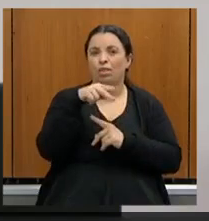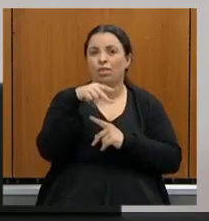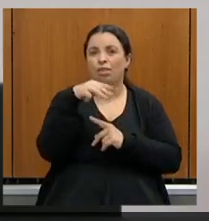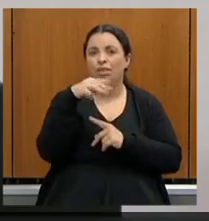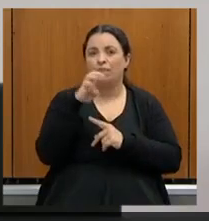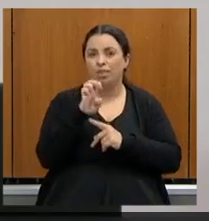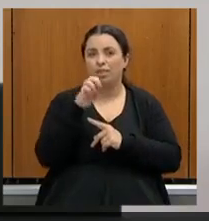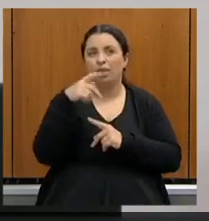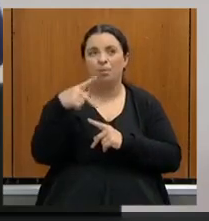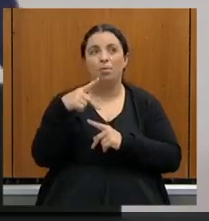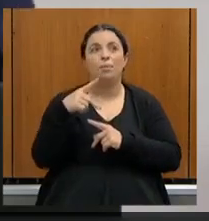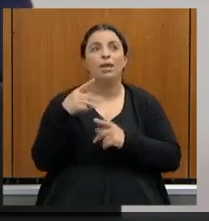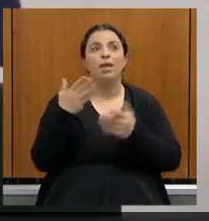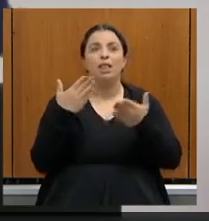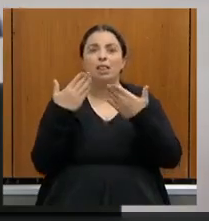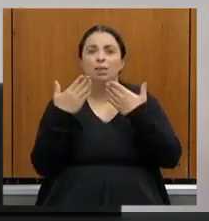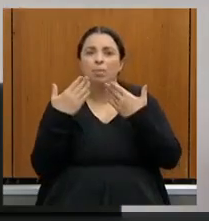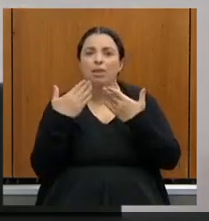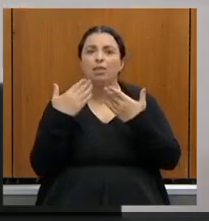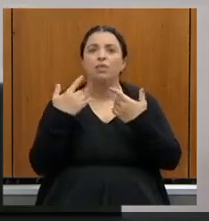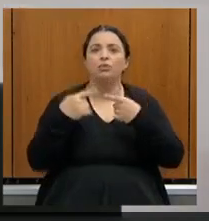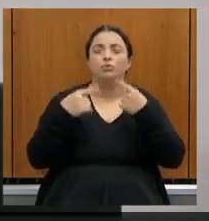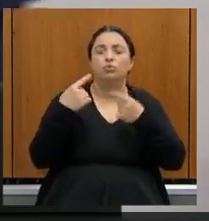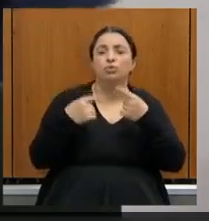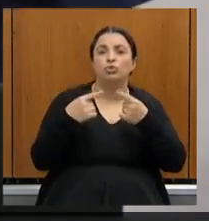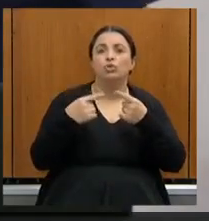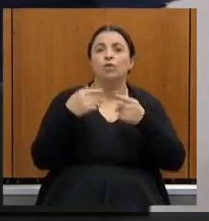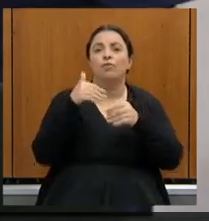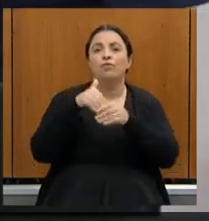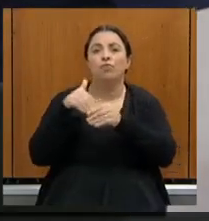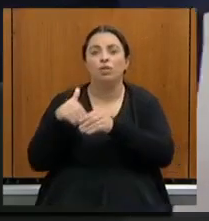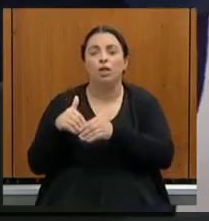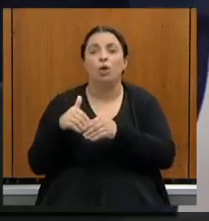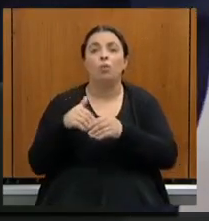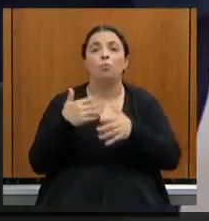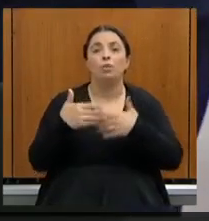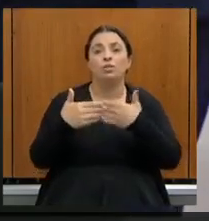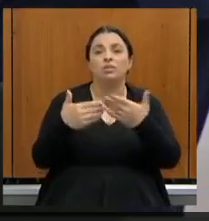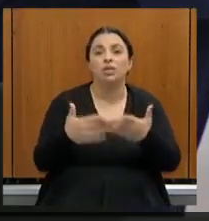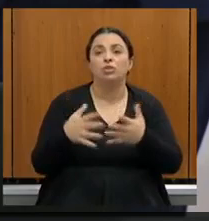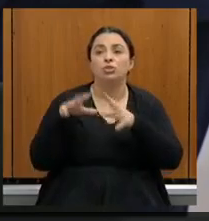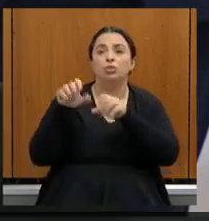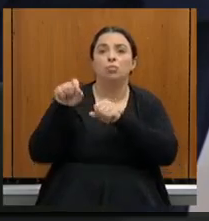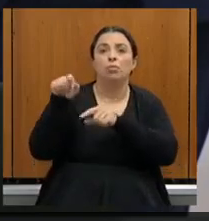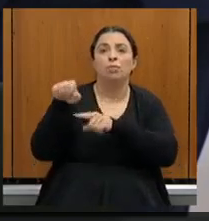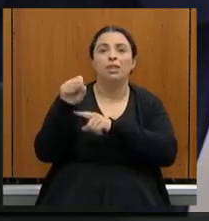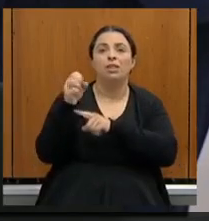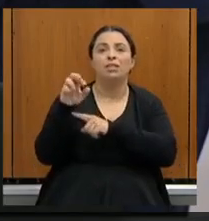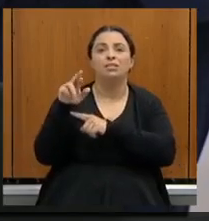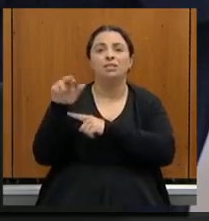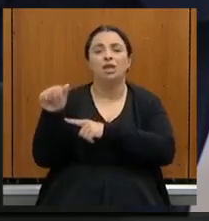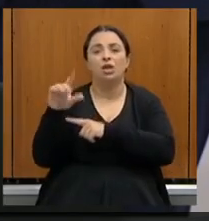o processo de tombamento estadual da Serra do Curral conforme recomendação